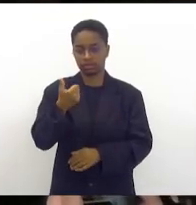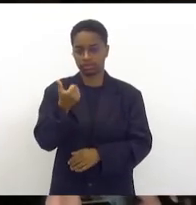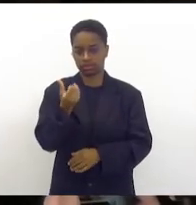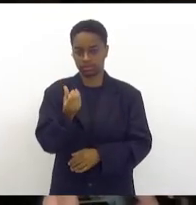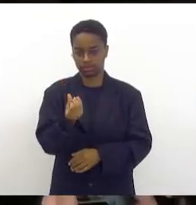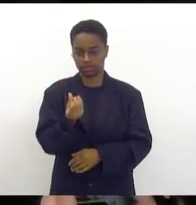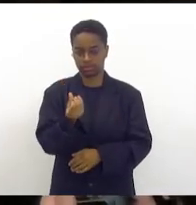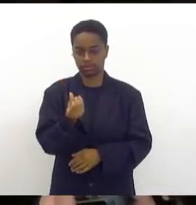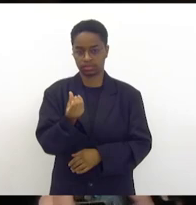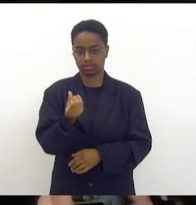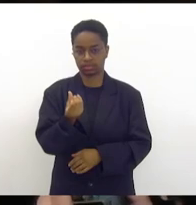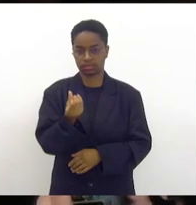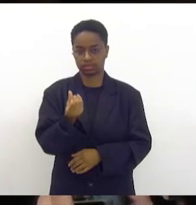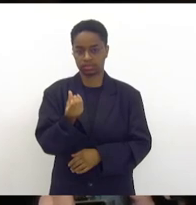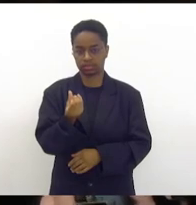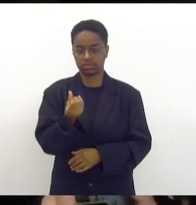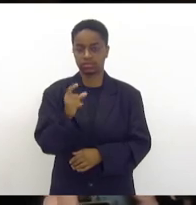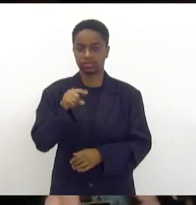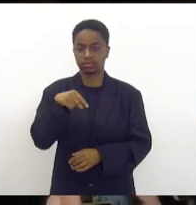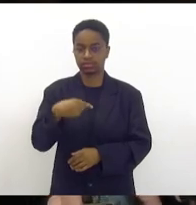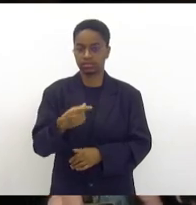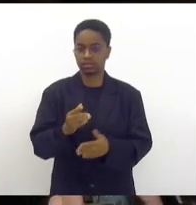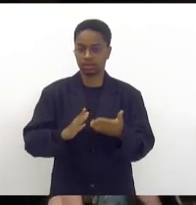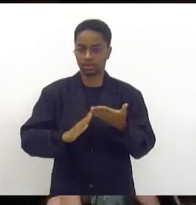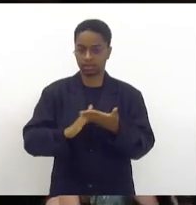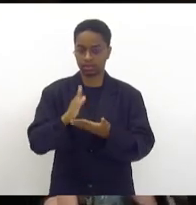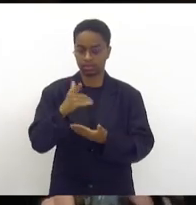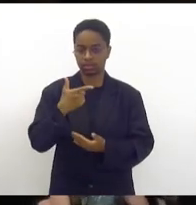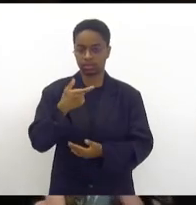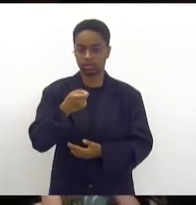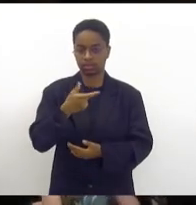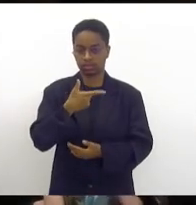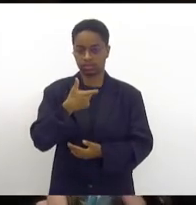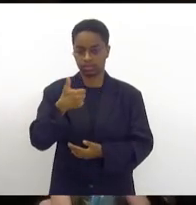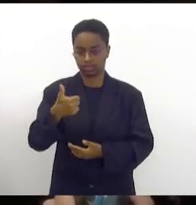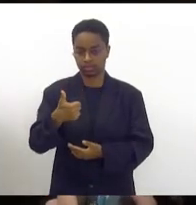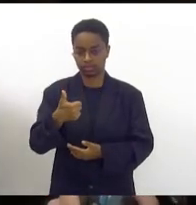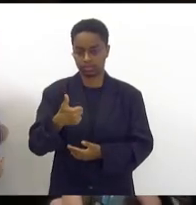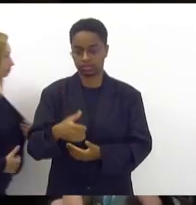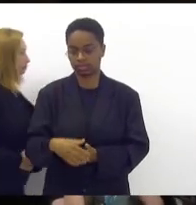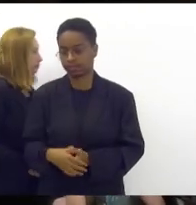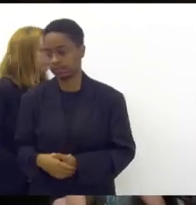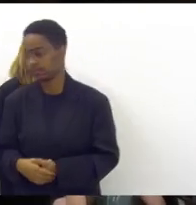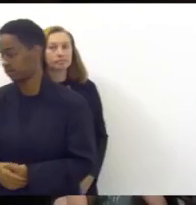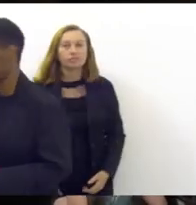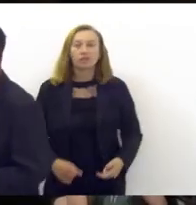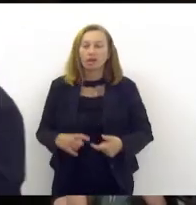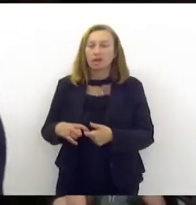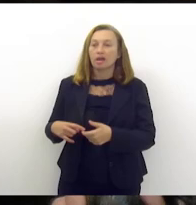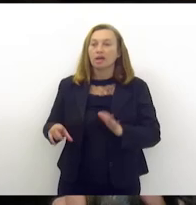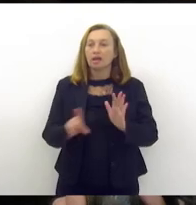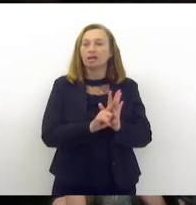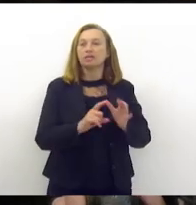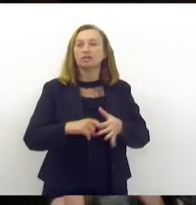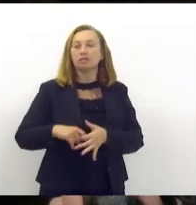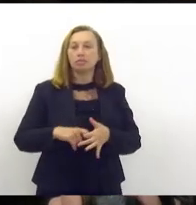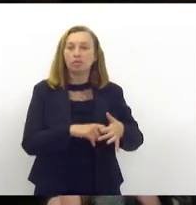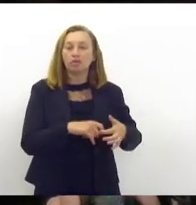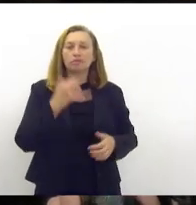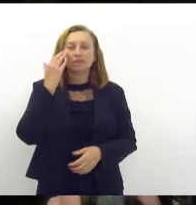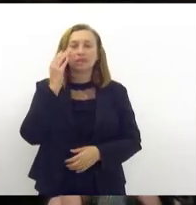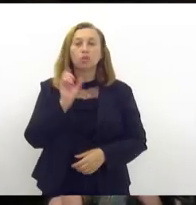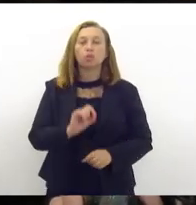2016 e foi aprovada em 2021, que é a lei do reboque. Entendeu uma